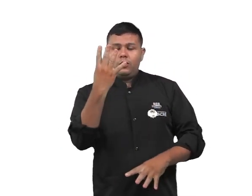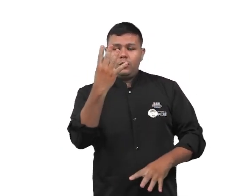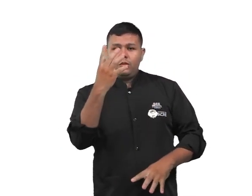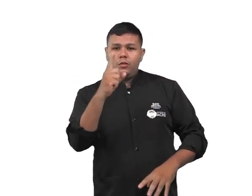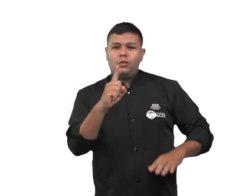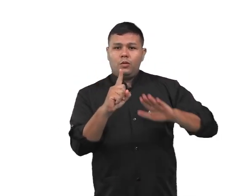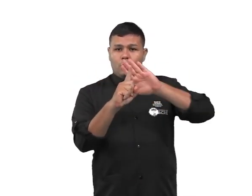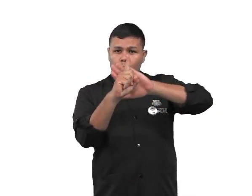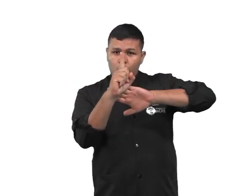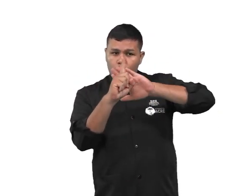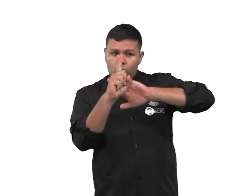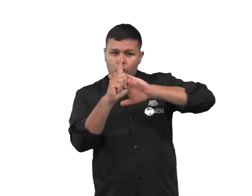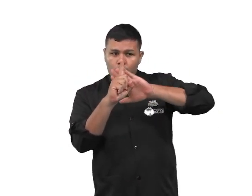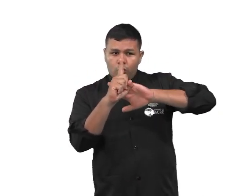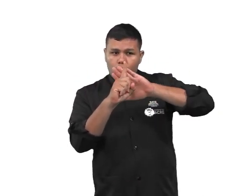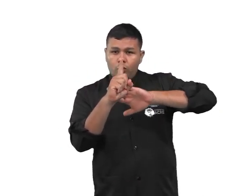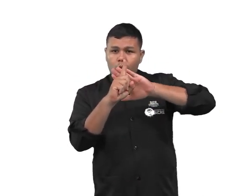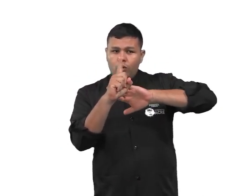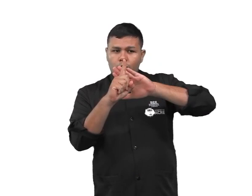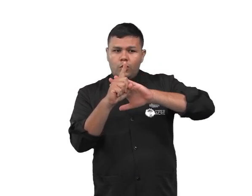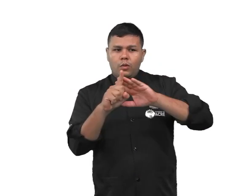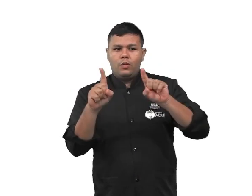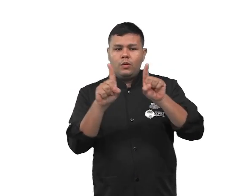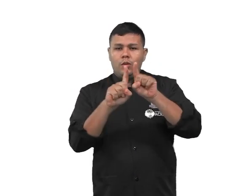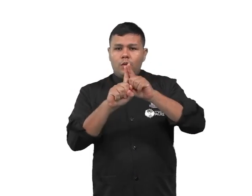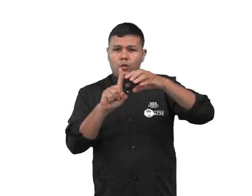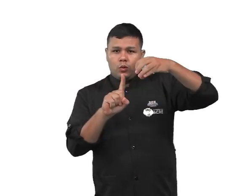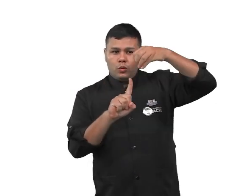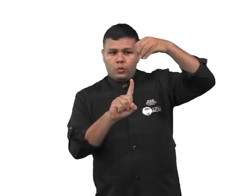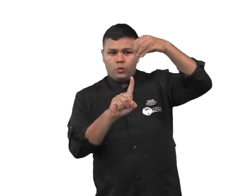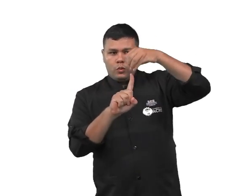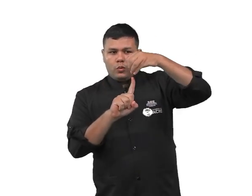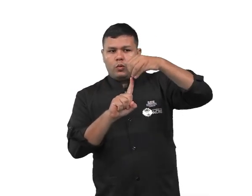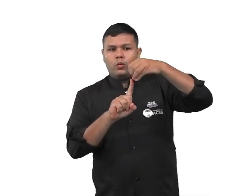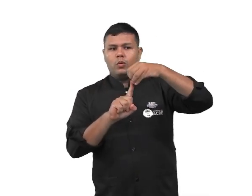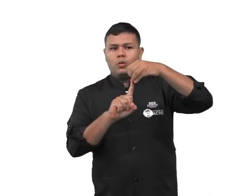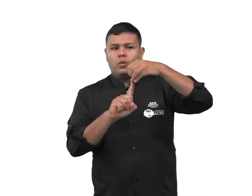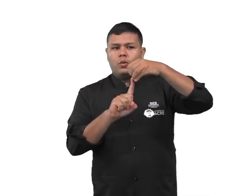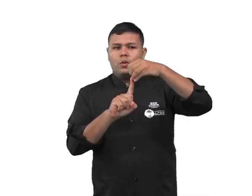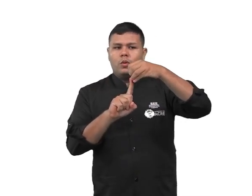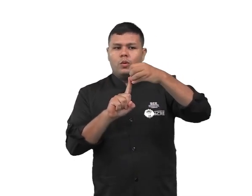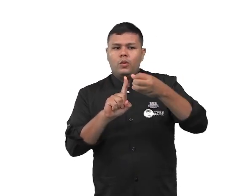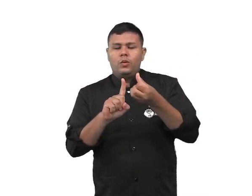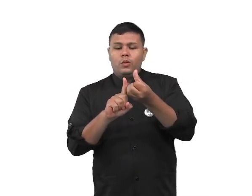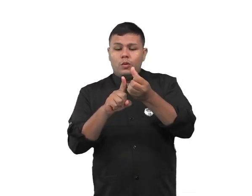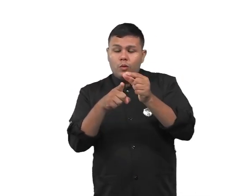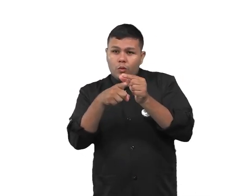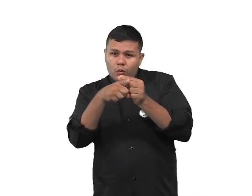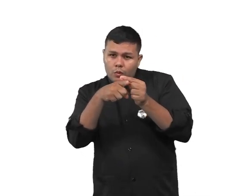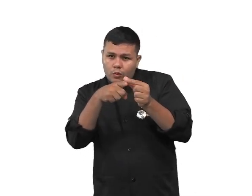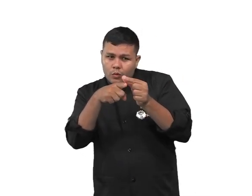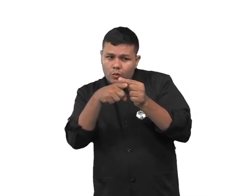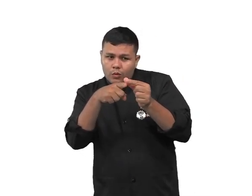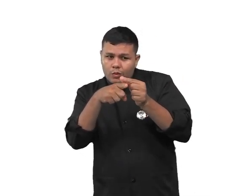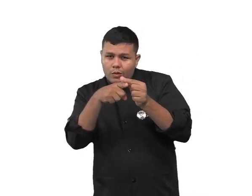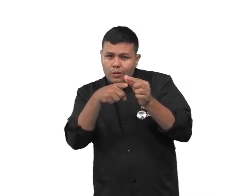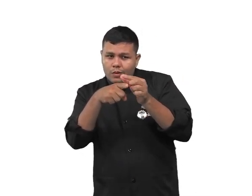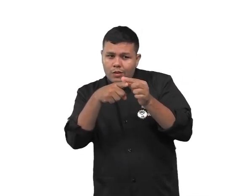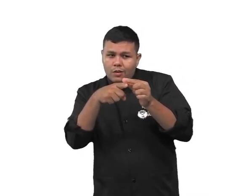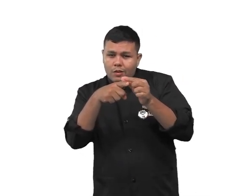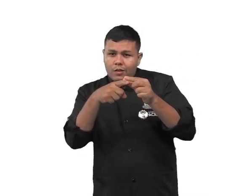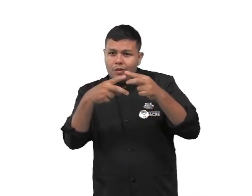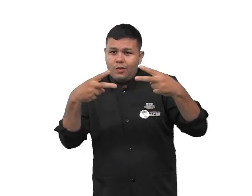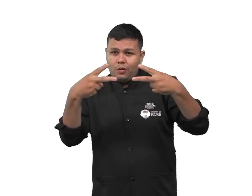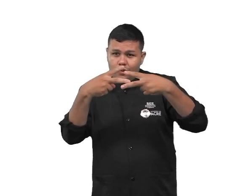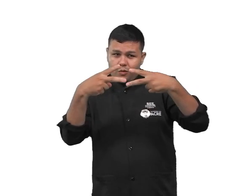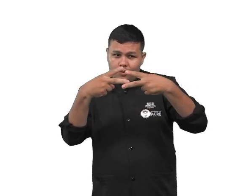faces, 4 vértices e 6 arestas, tá vendo? Em relação ao tetra, que é o tetraedro. Em relação ao